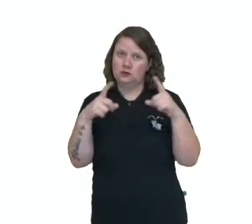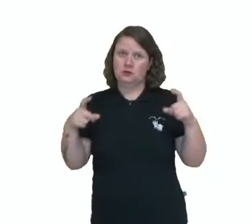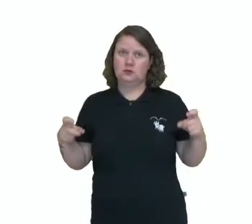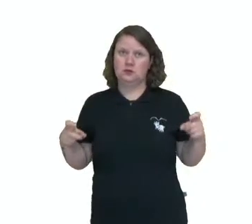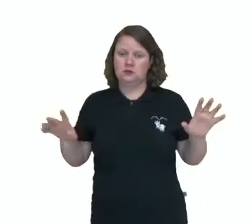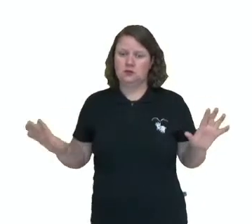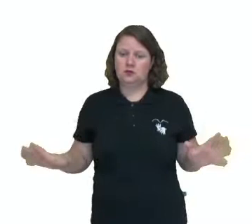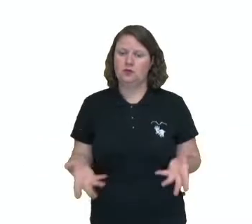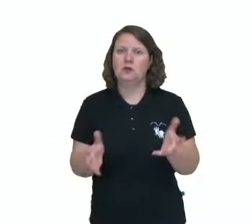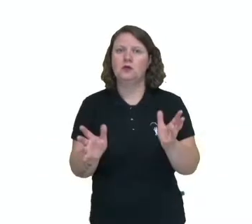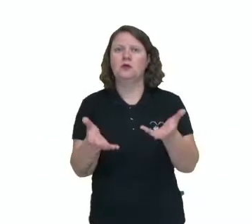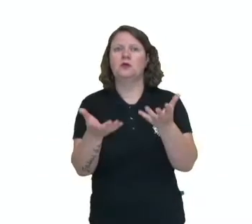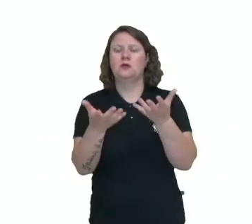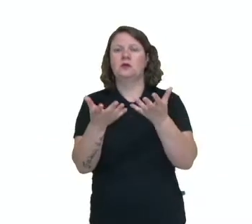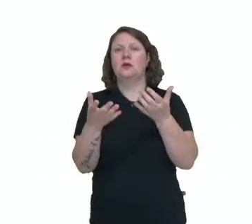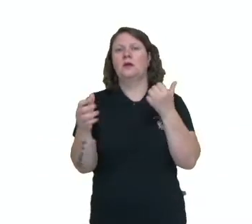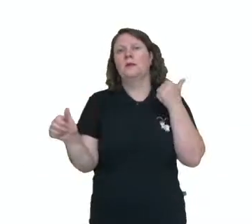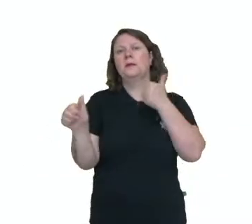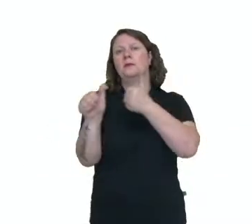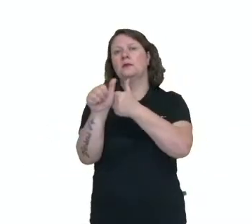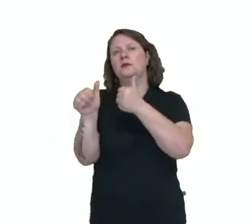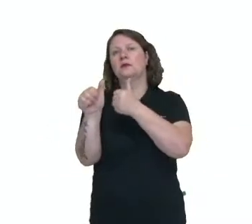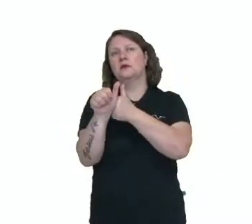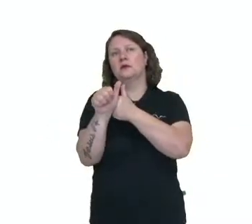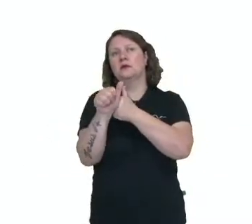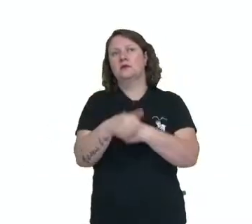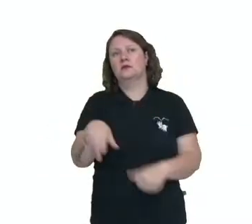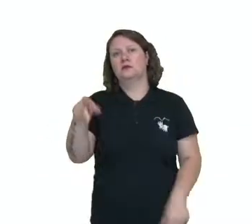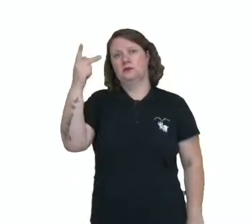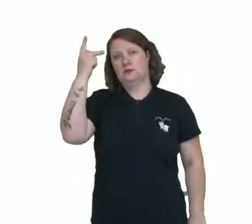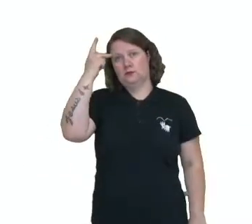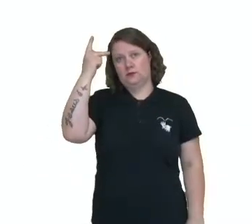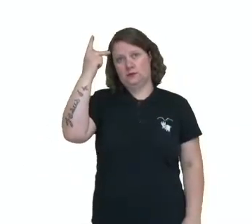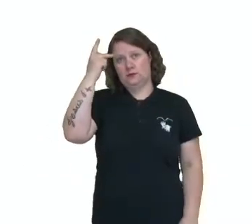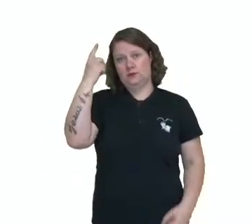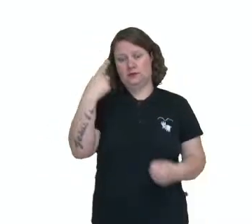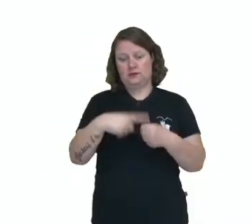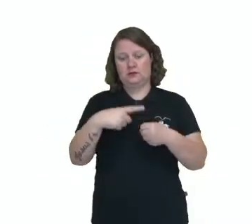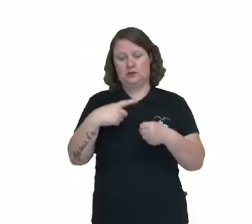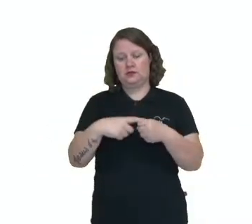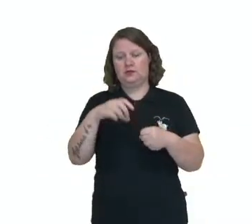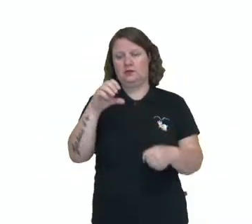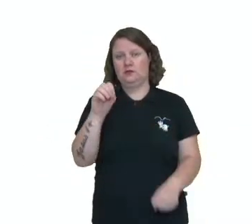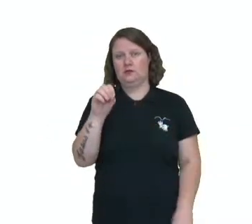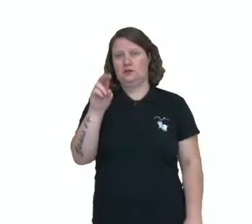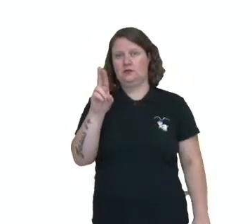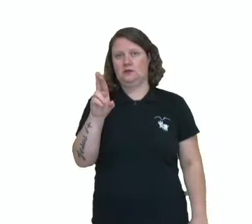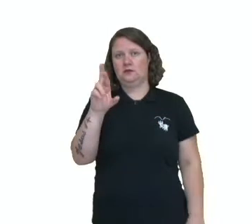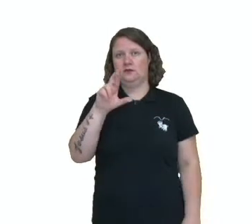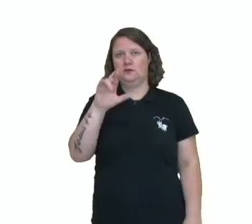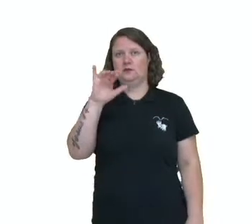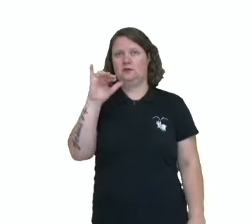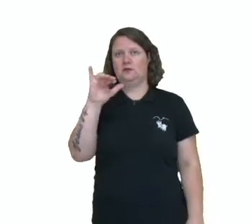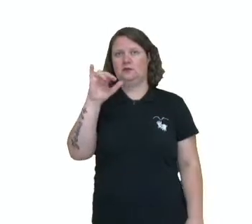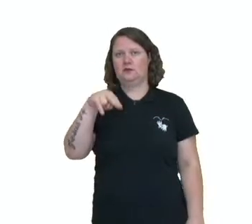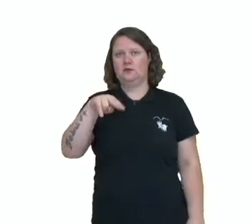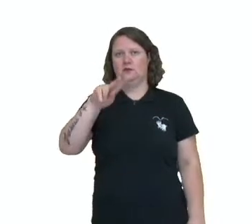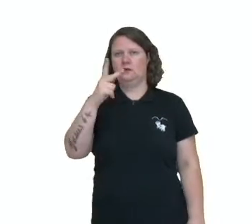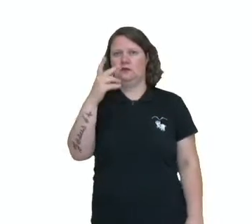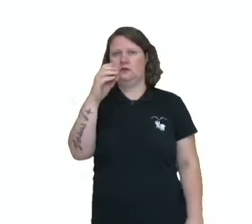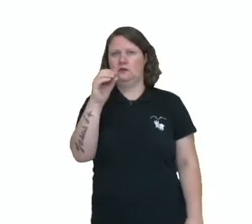de Ourinhos, a 360 quilômetros de São Paulo, que desenvolveu um curso semanal voluntário